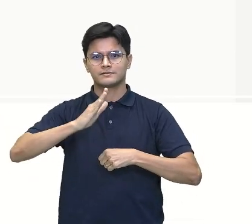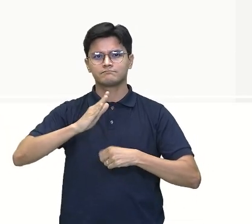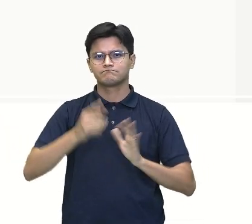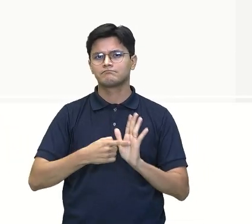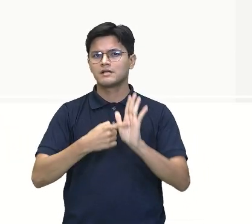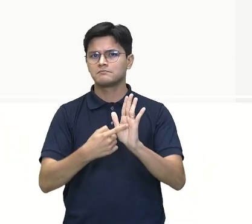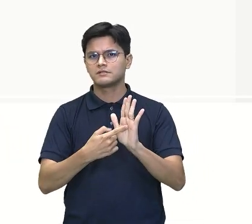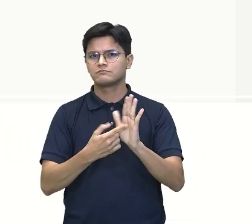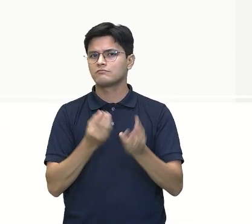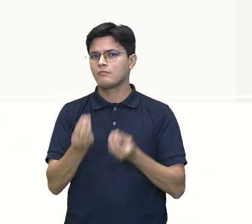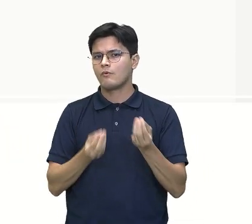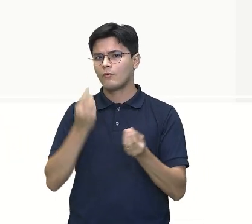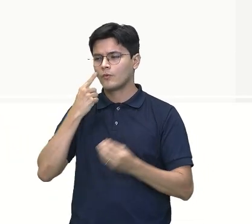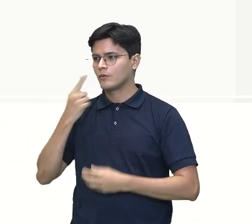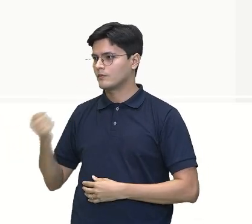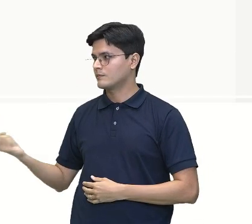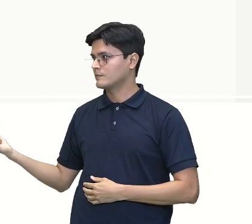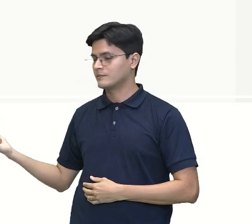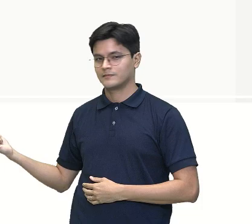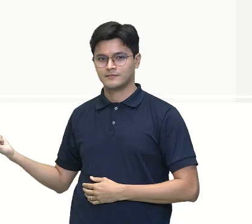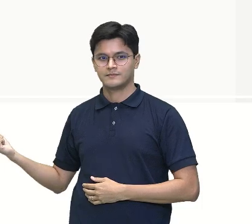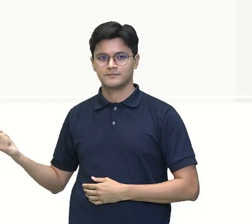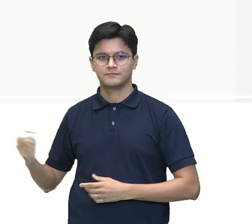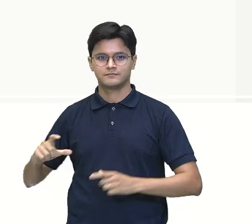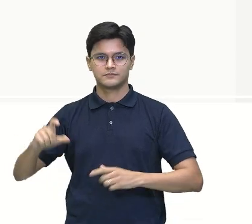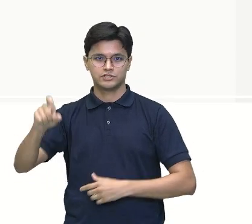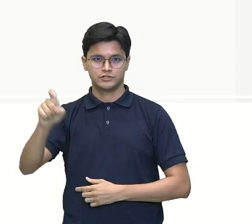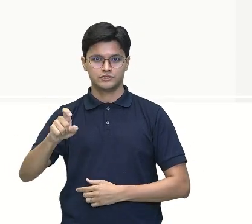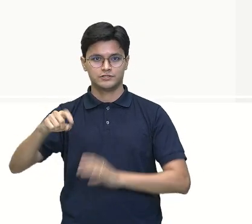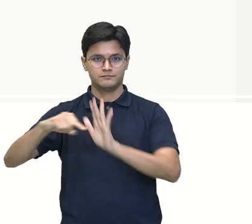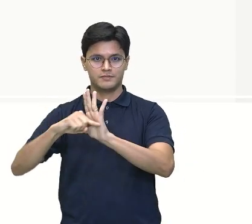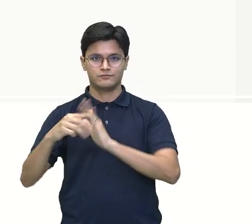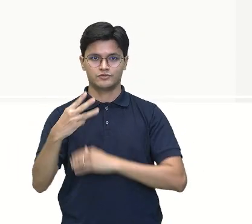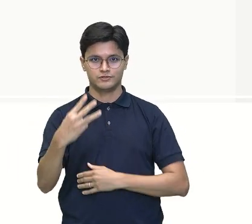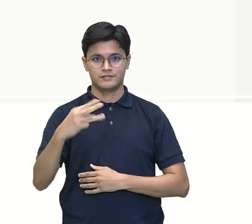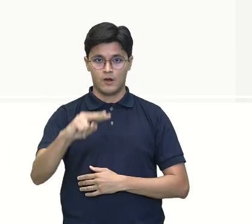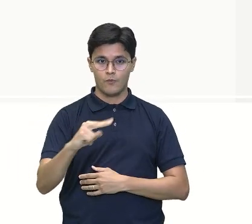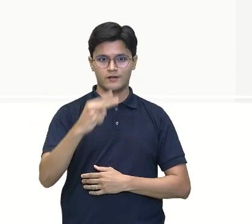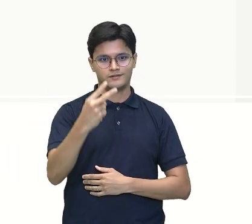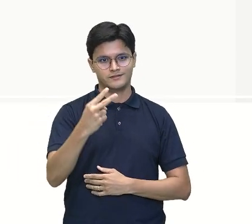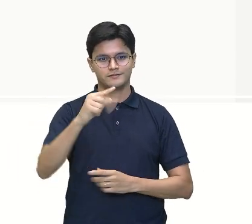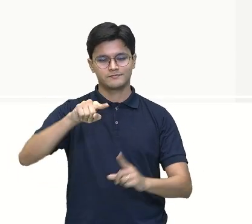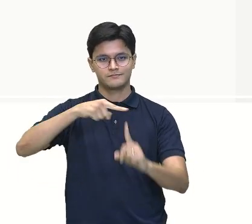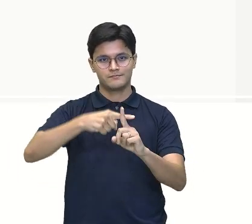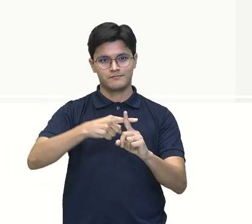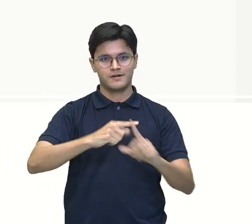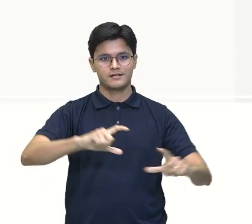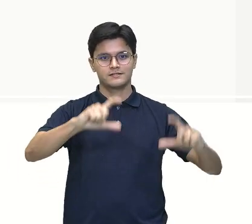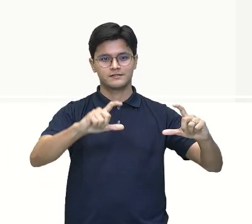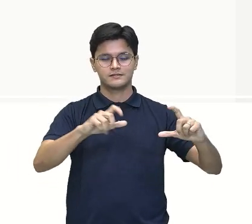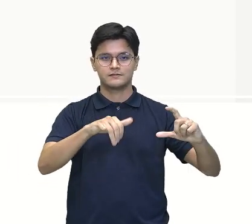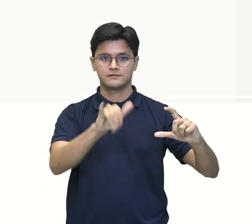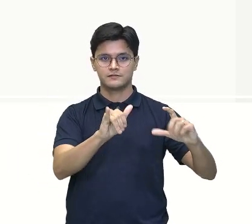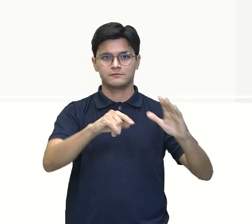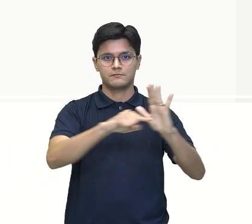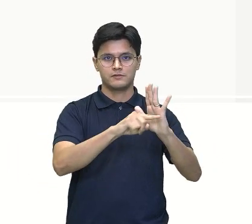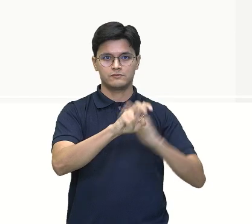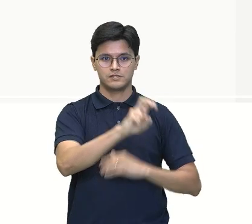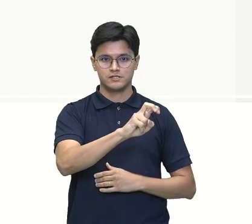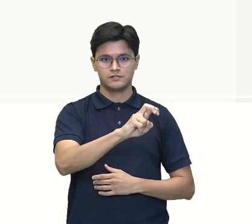Quadrado de x menos 3, mais quadrado de y menos 5, igual